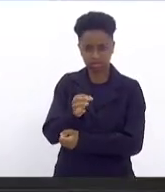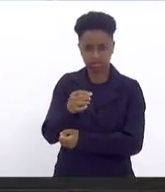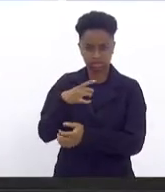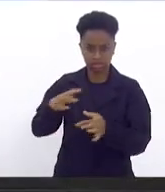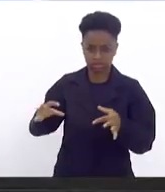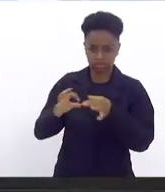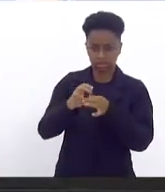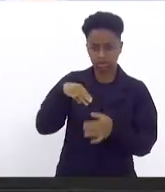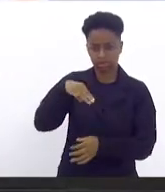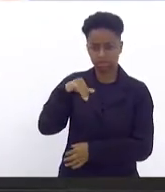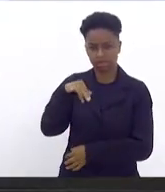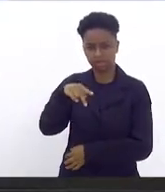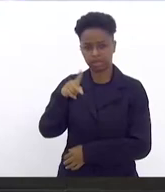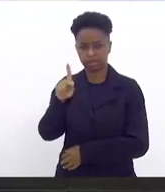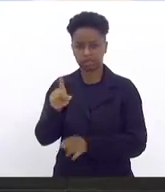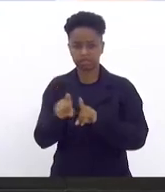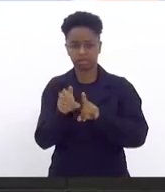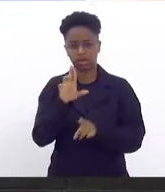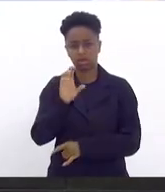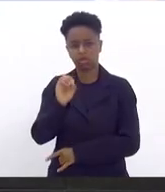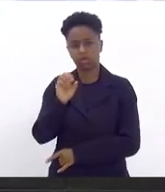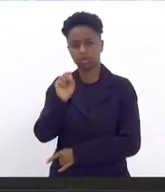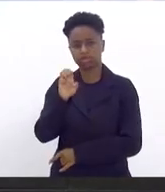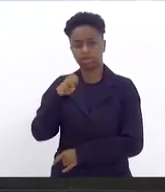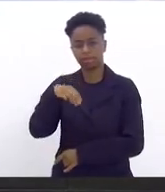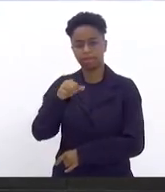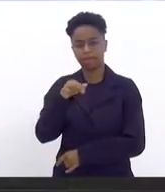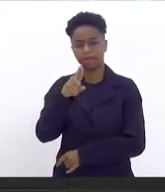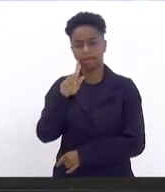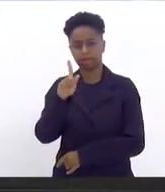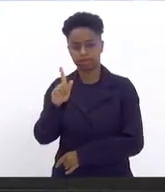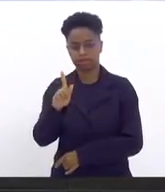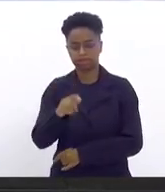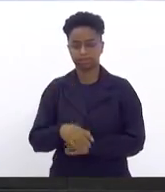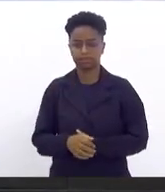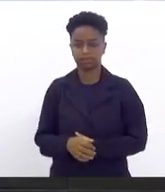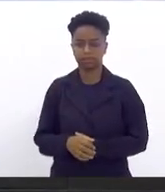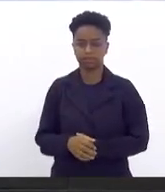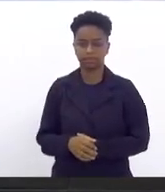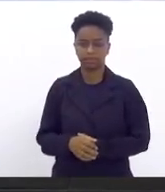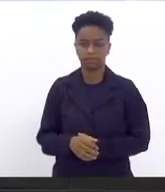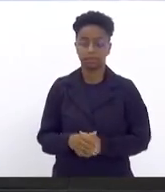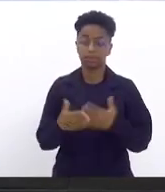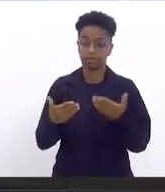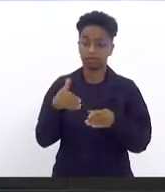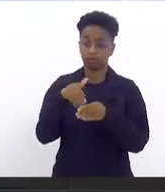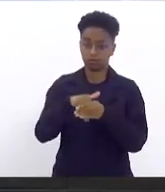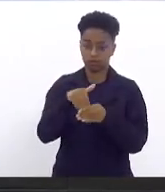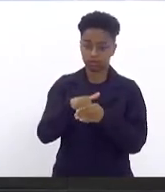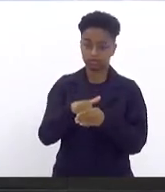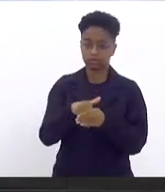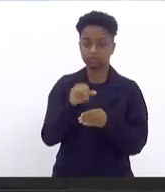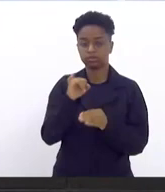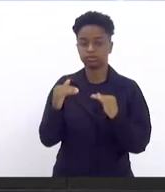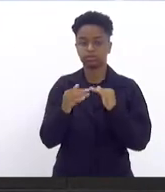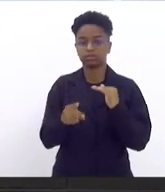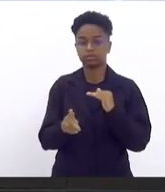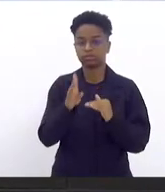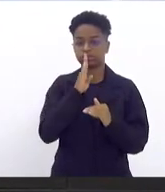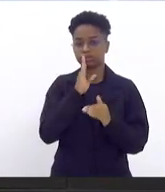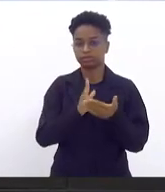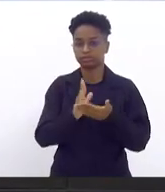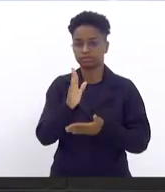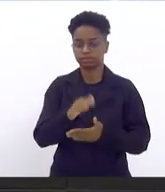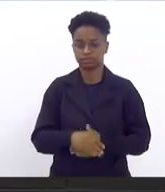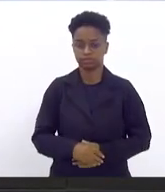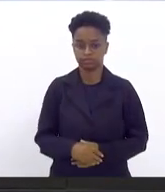deputado... Mink Rosenberg, mas foi retirado. Era de trabalho escravo. Então, em votação, os senhores que aprovam, permaneçam como estão,